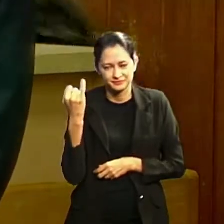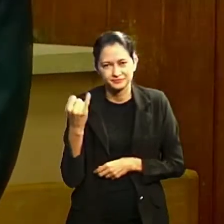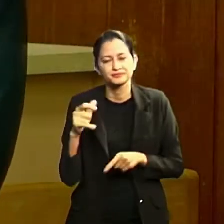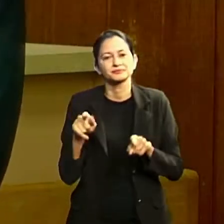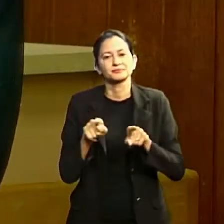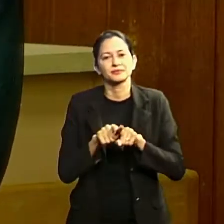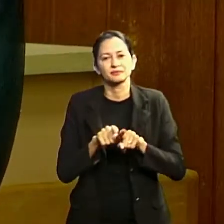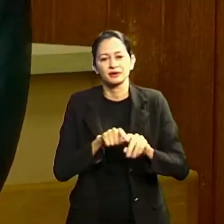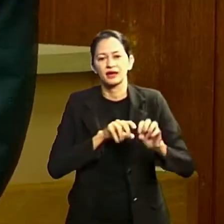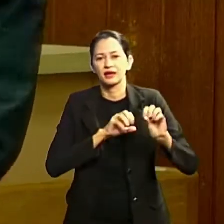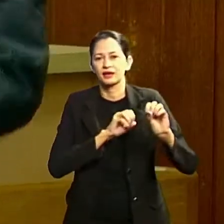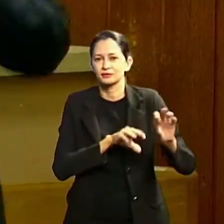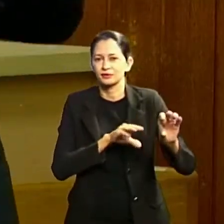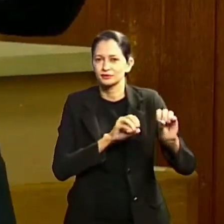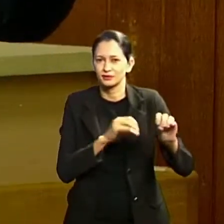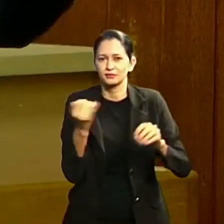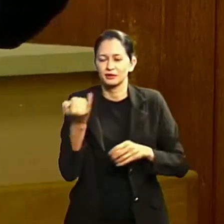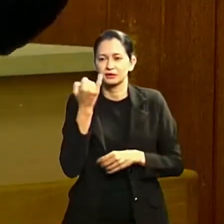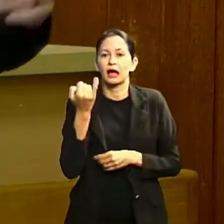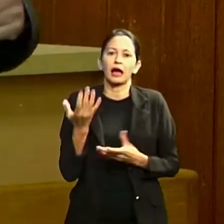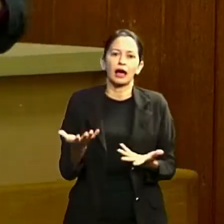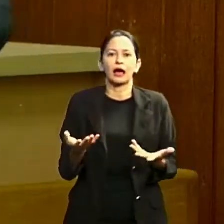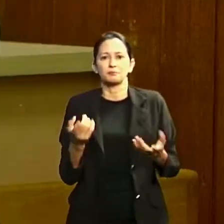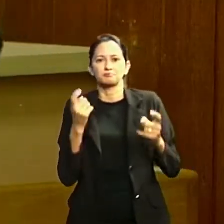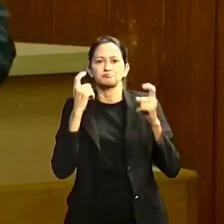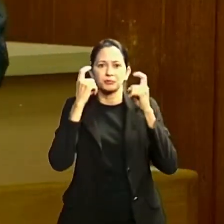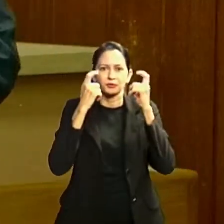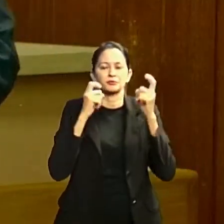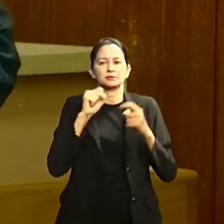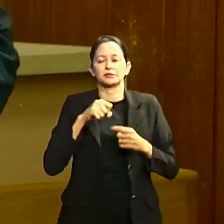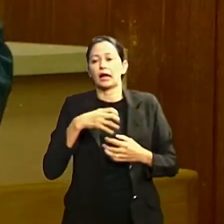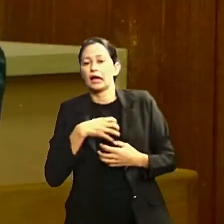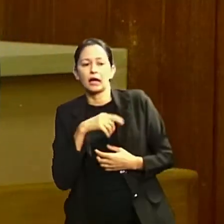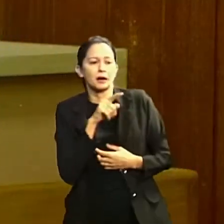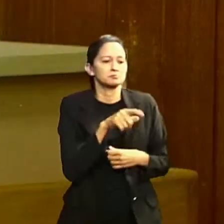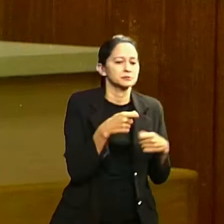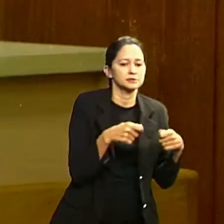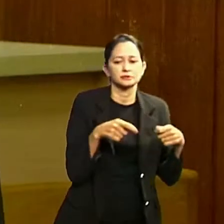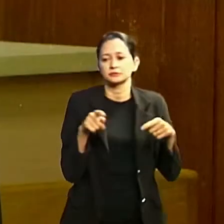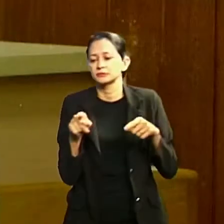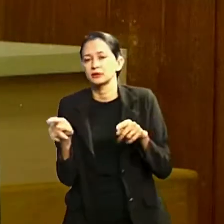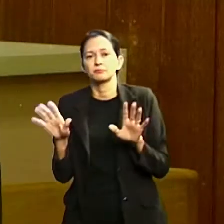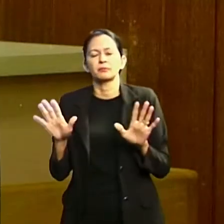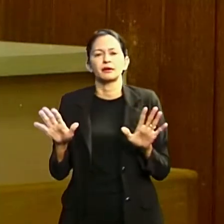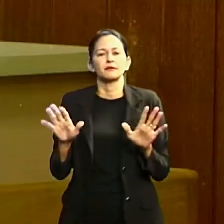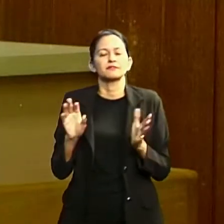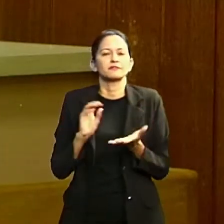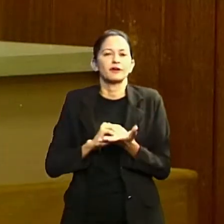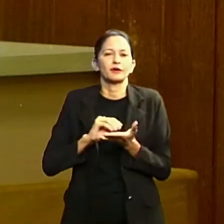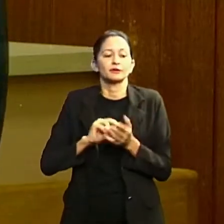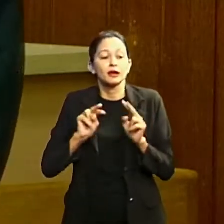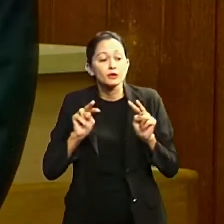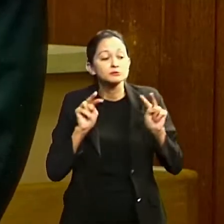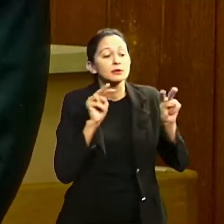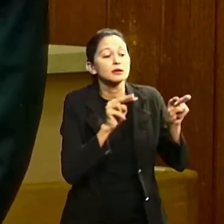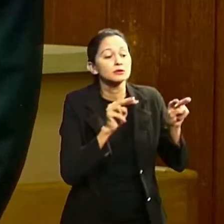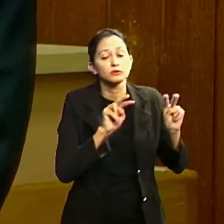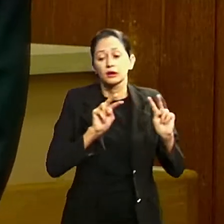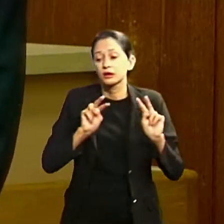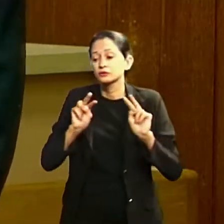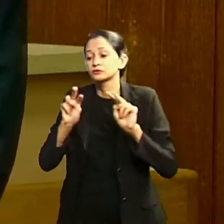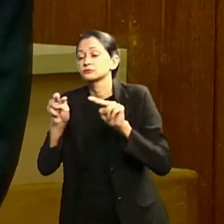importante a educação, todo mundo preocupa, mas na hora de praticar o mínimo de reconhecimento, que